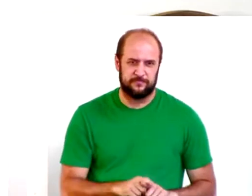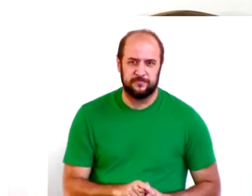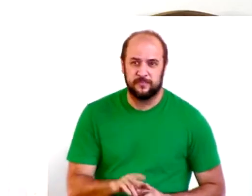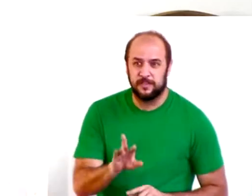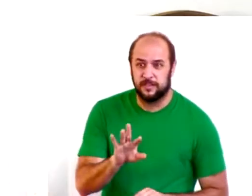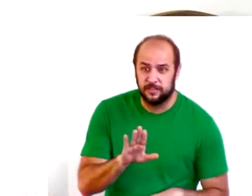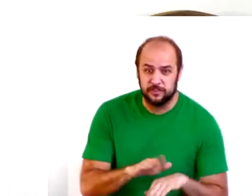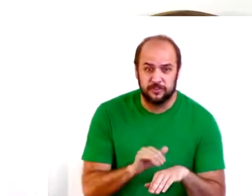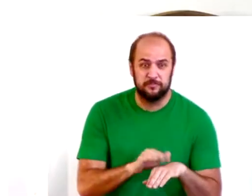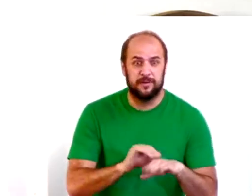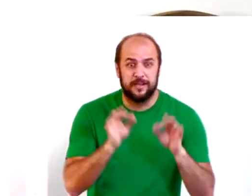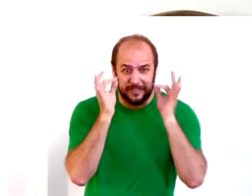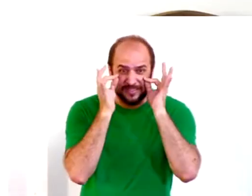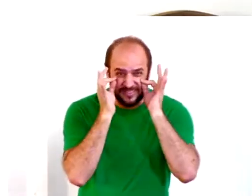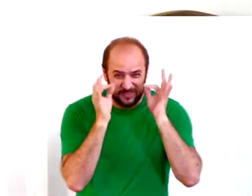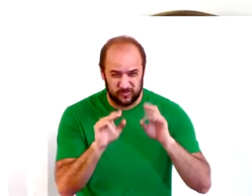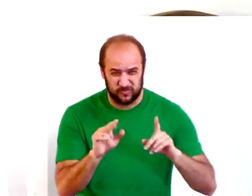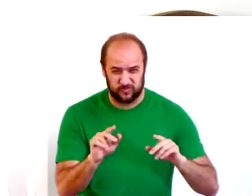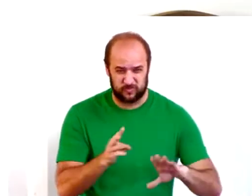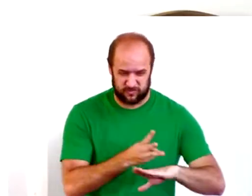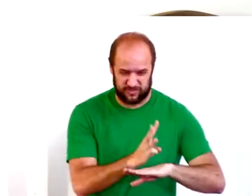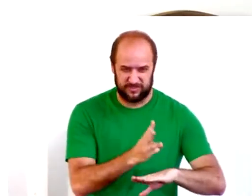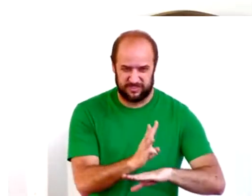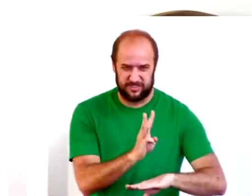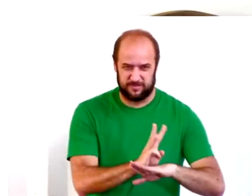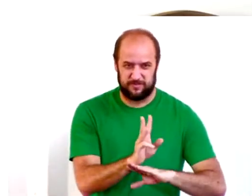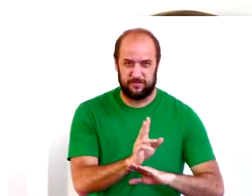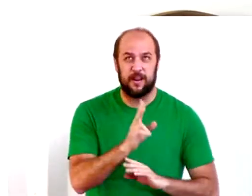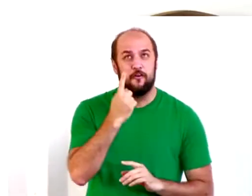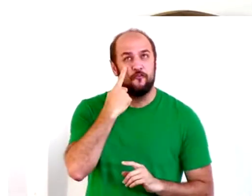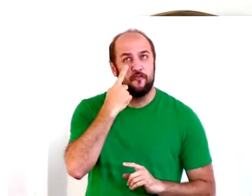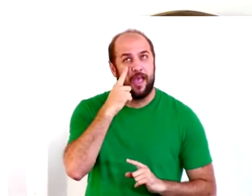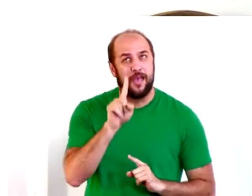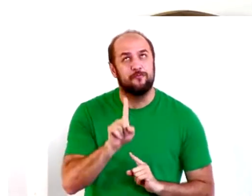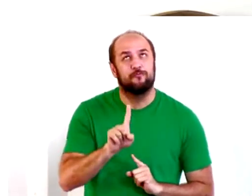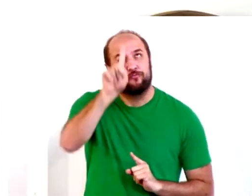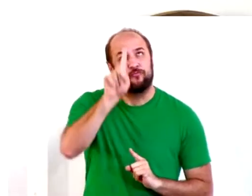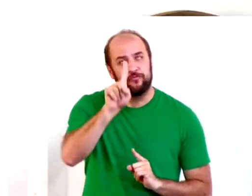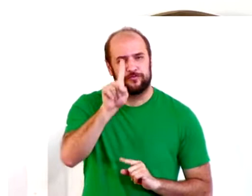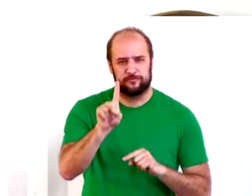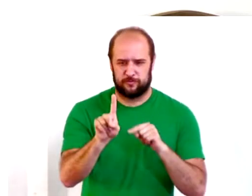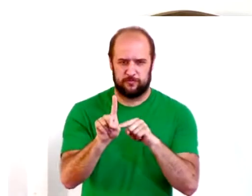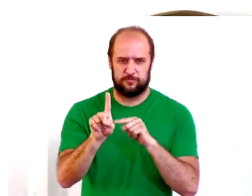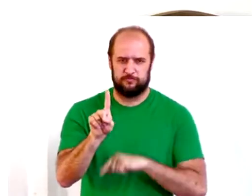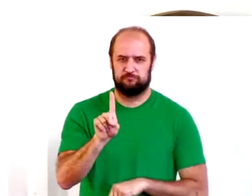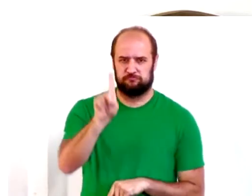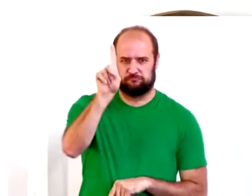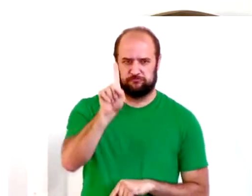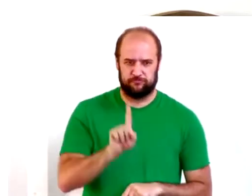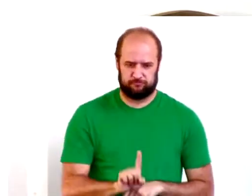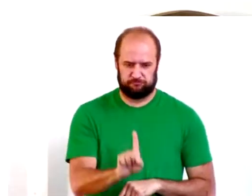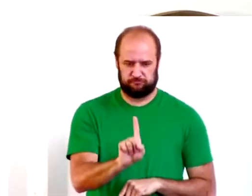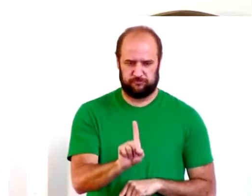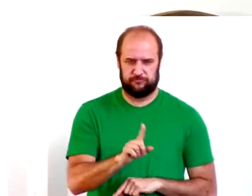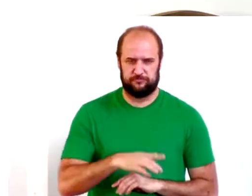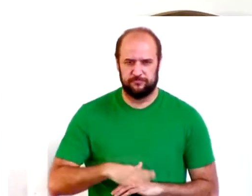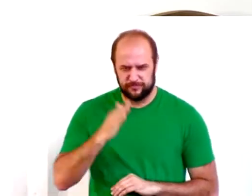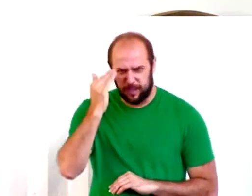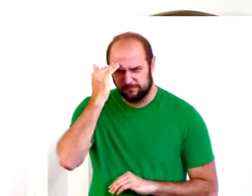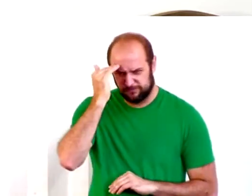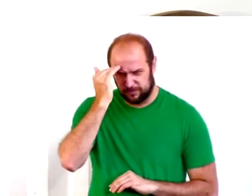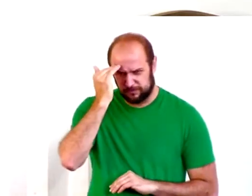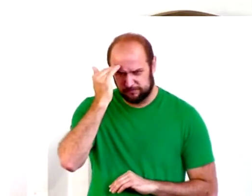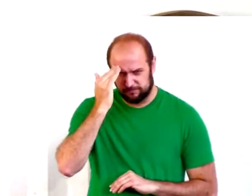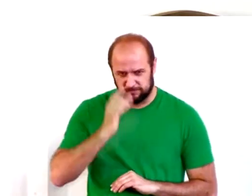chamar a atenção, lá no WhatsApp mesmo, a gente quer dizer, ó, veja essa mensagem que eu escrevi, a de cima, entendeu?